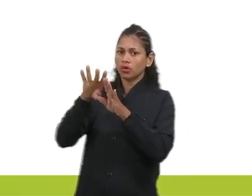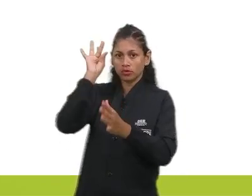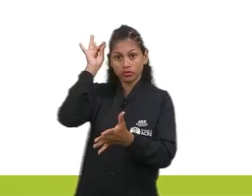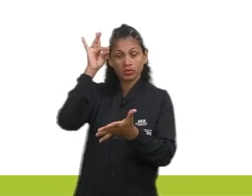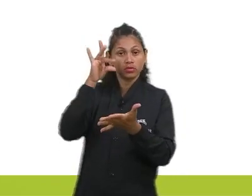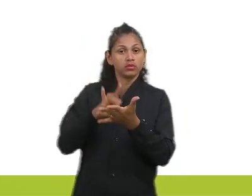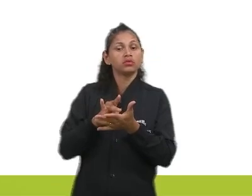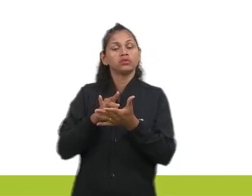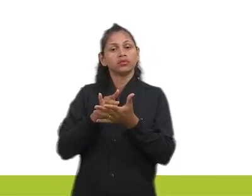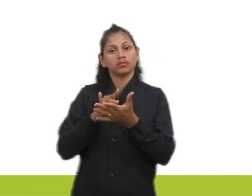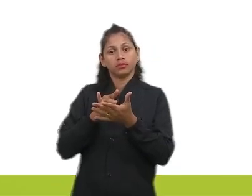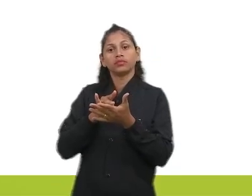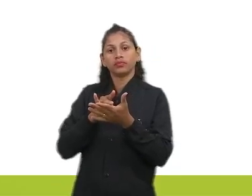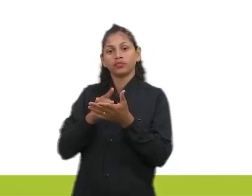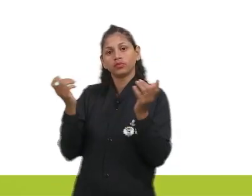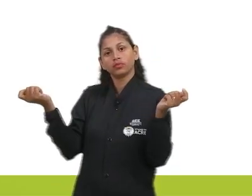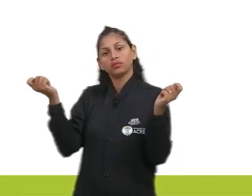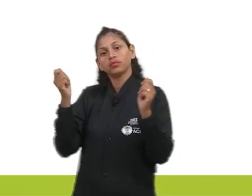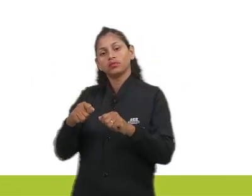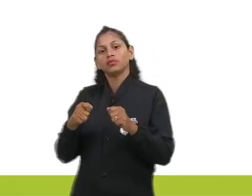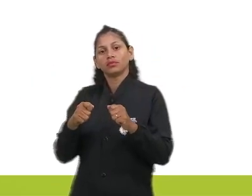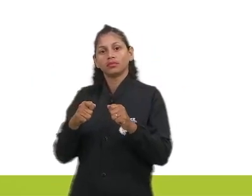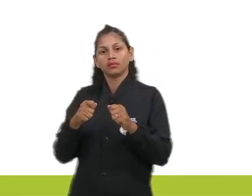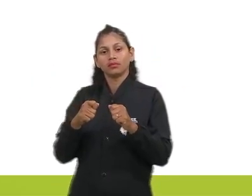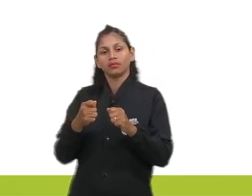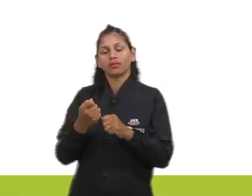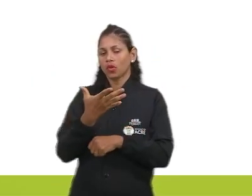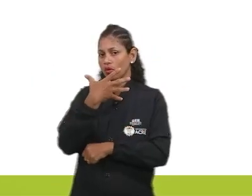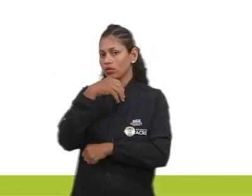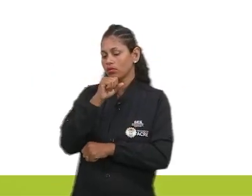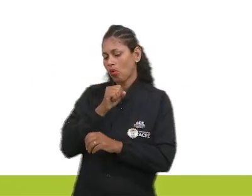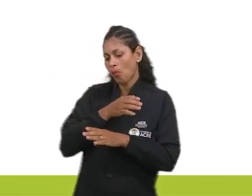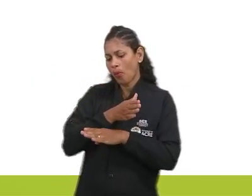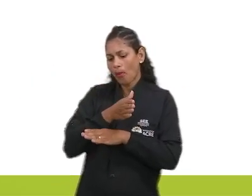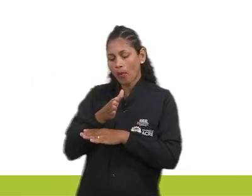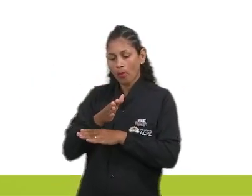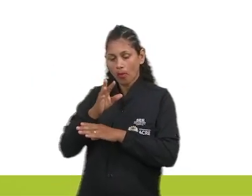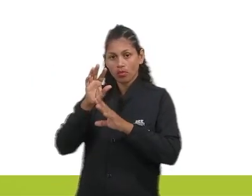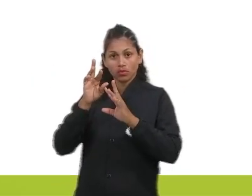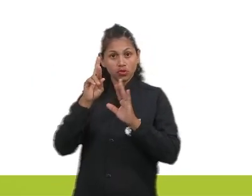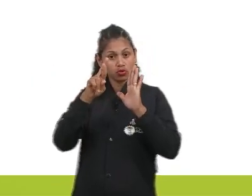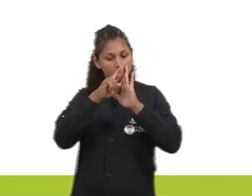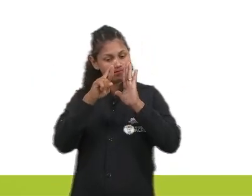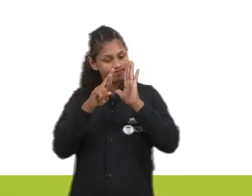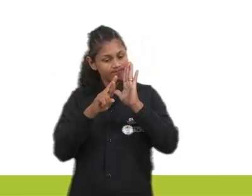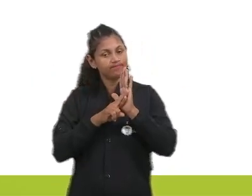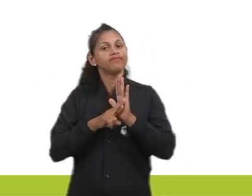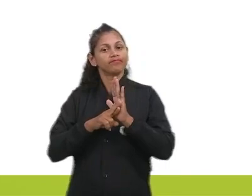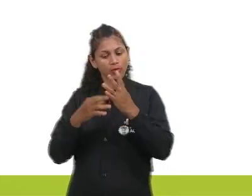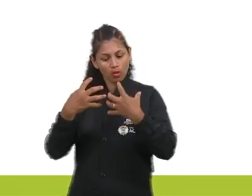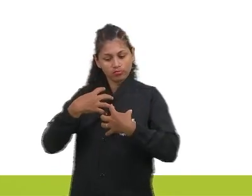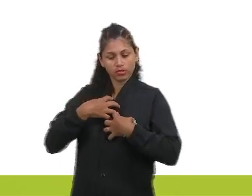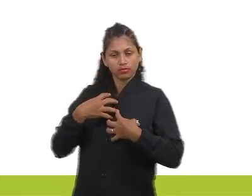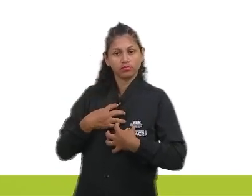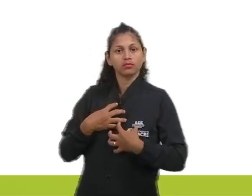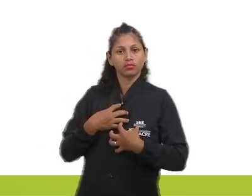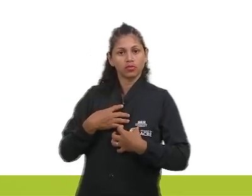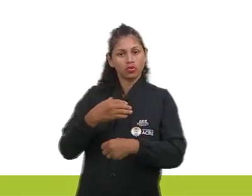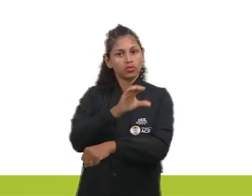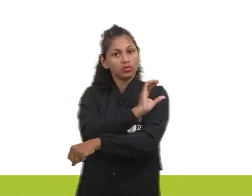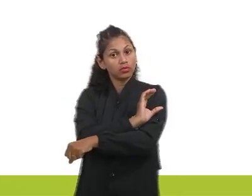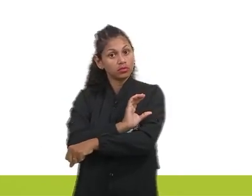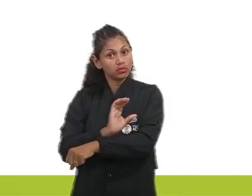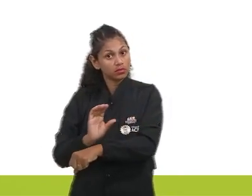homens normas de conduta e regras de ação. Então, na verdade, é isso que o